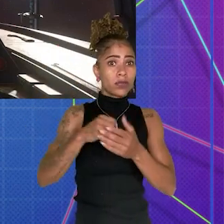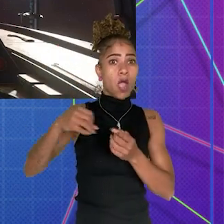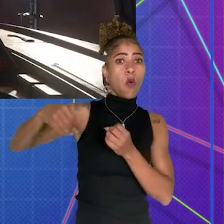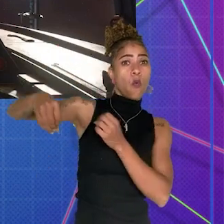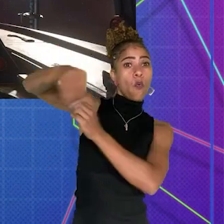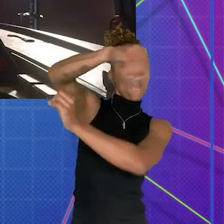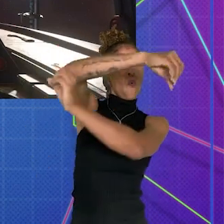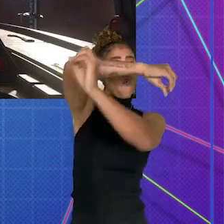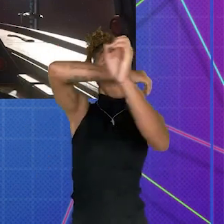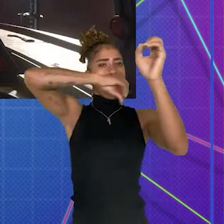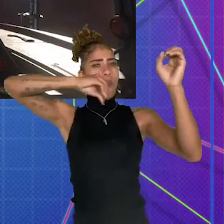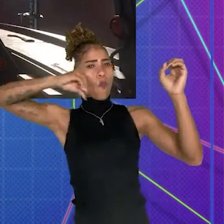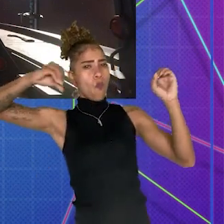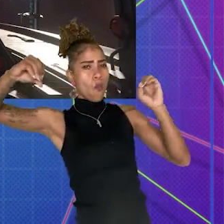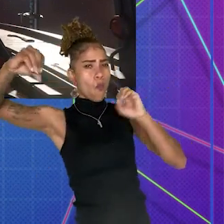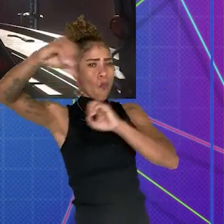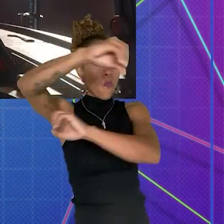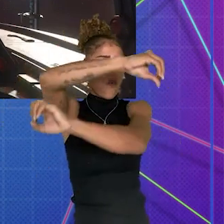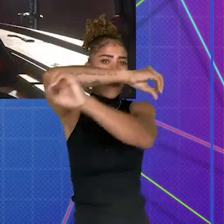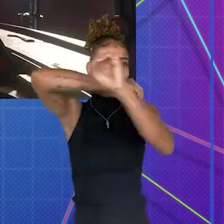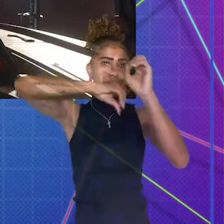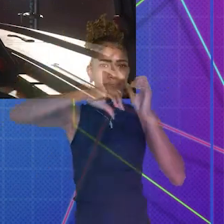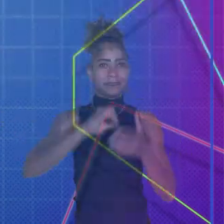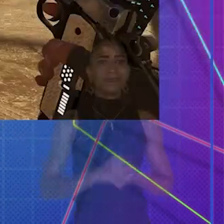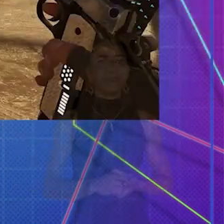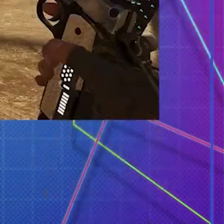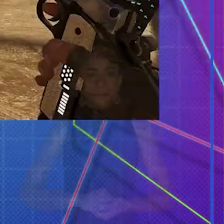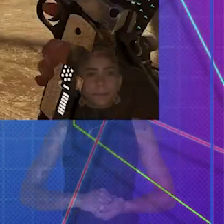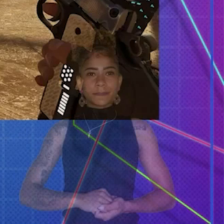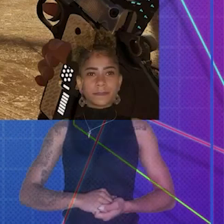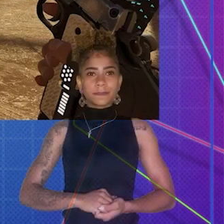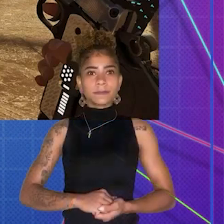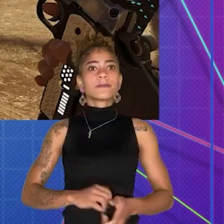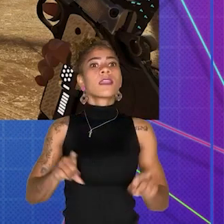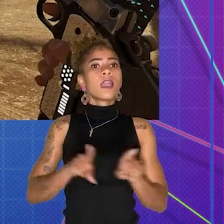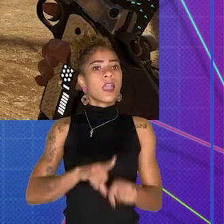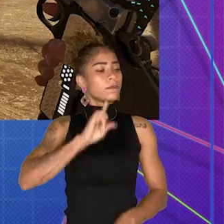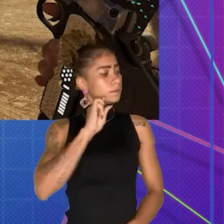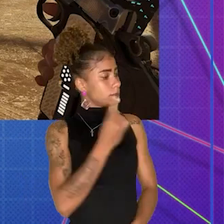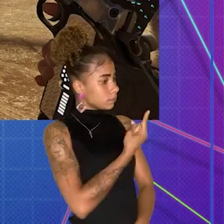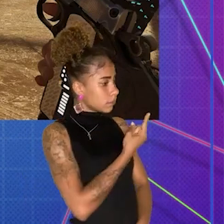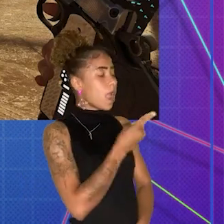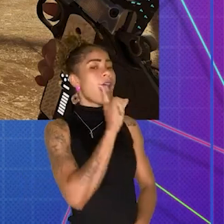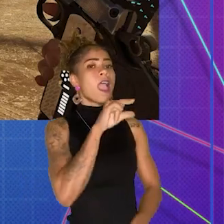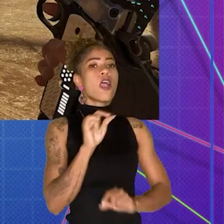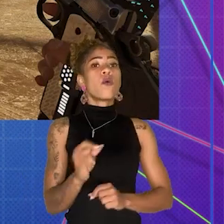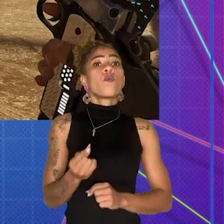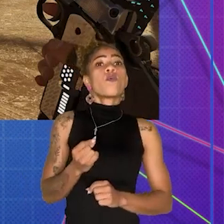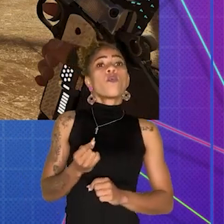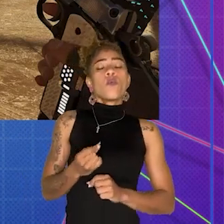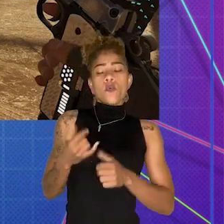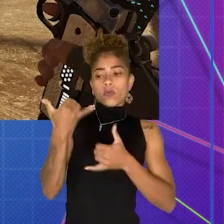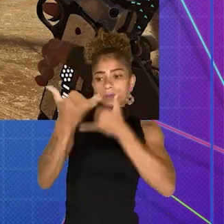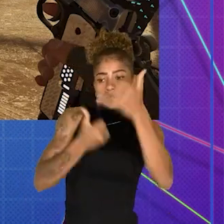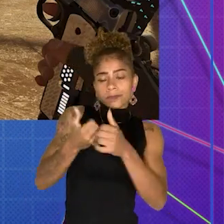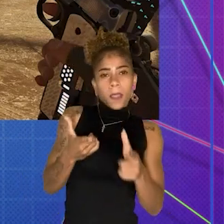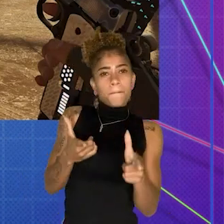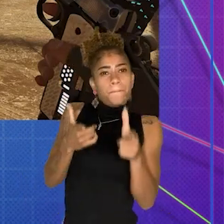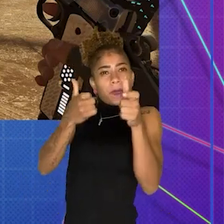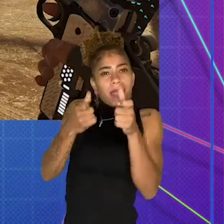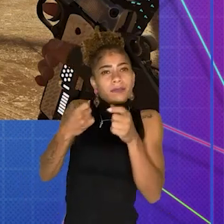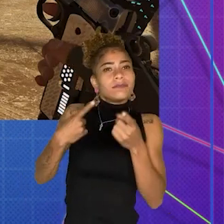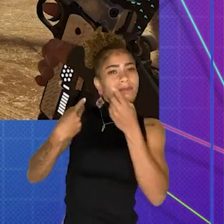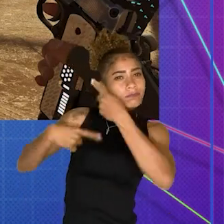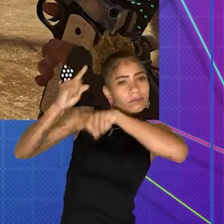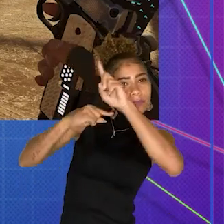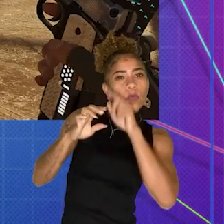pessoa na galáxia de Star Wars. Half-Life Alyx é um jogo de tiro em primeira pessoa desenvolvido pela